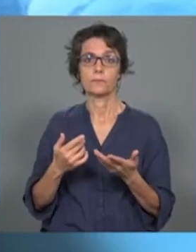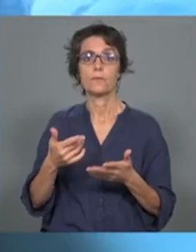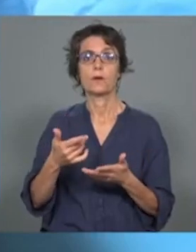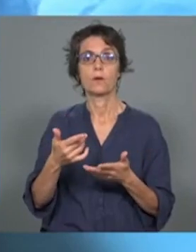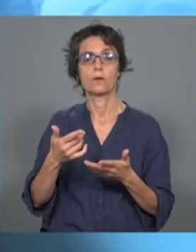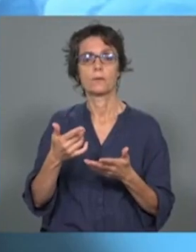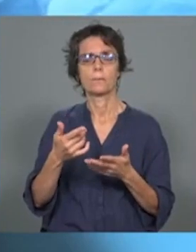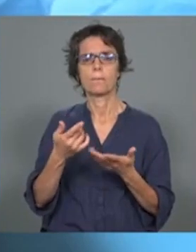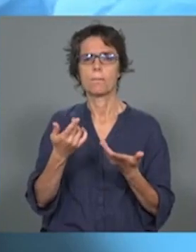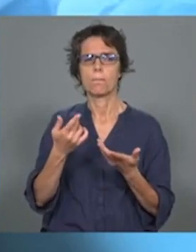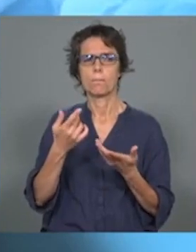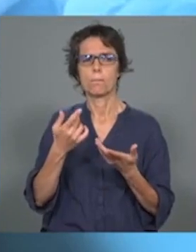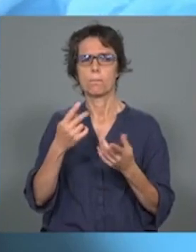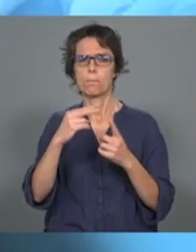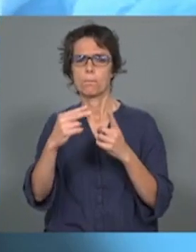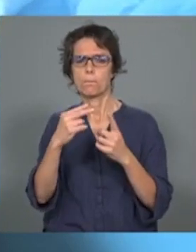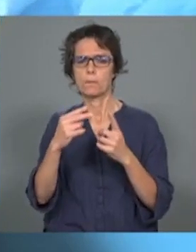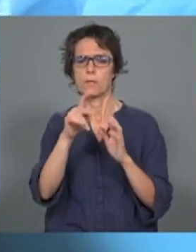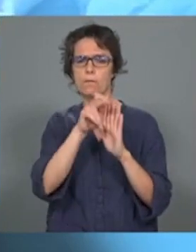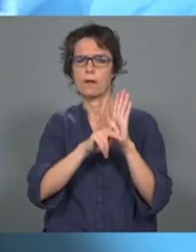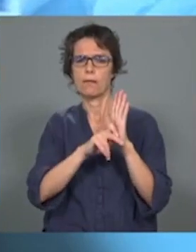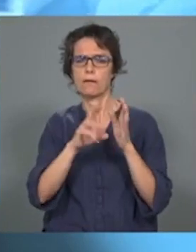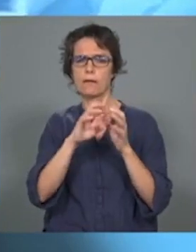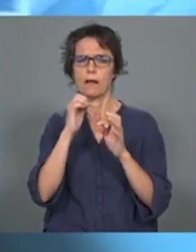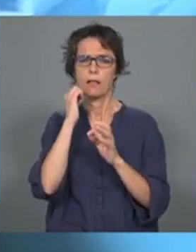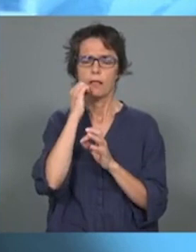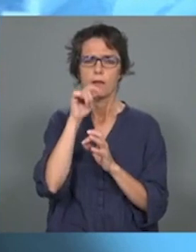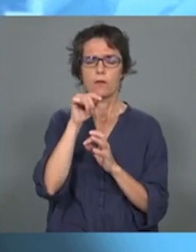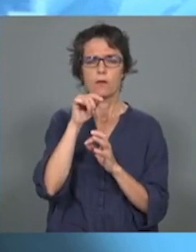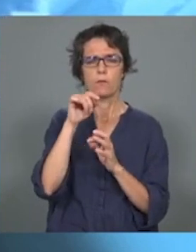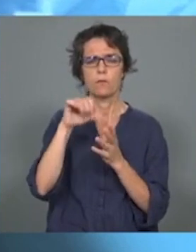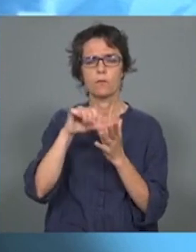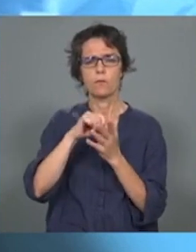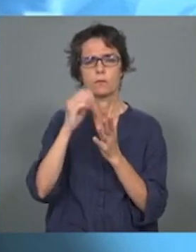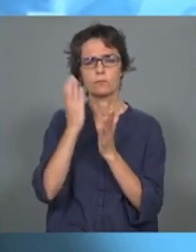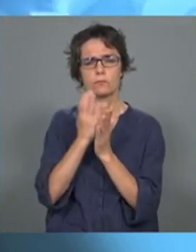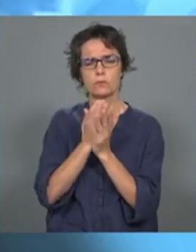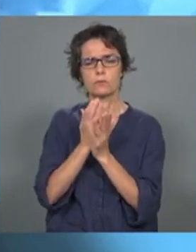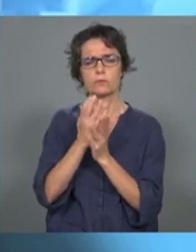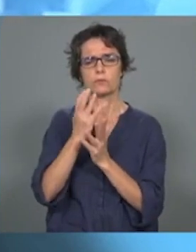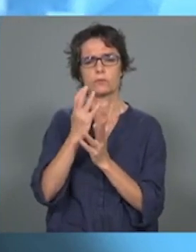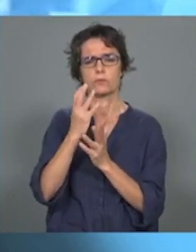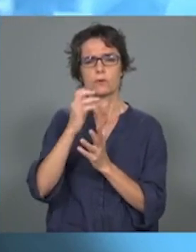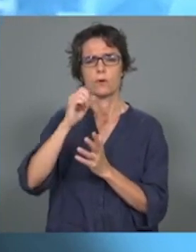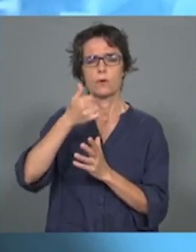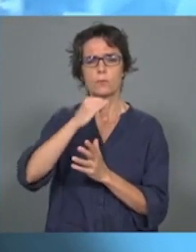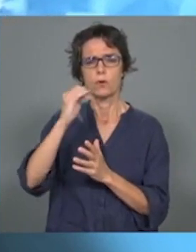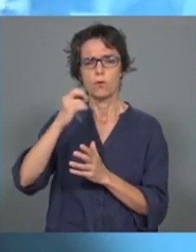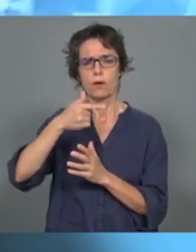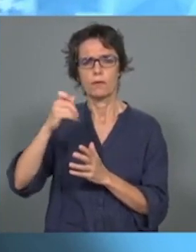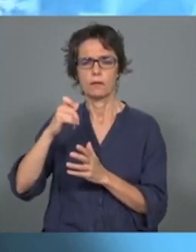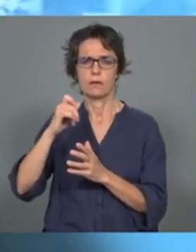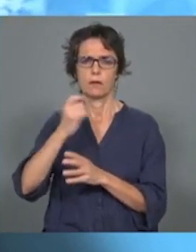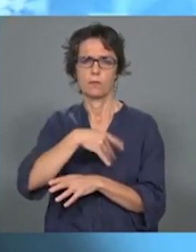Um olhar ético sobre a dor é o tema do colóquio promovido pelo Centro de Estudos de Bioética em Coimbra, no dia 1 de julho. Carlos